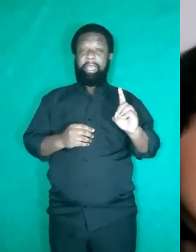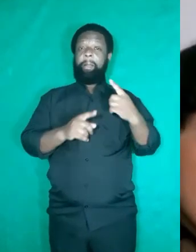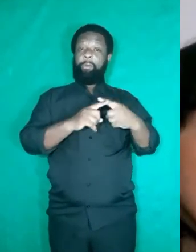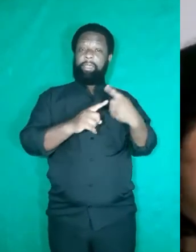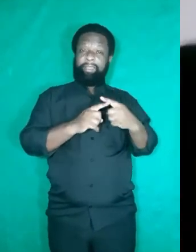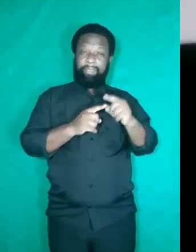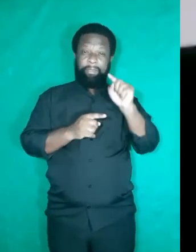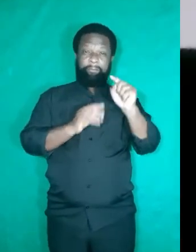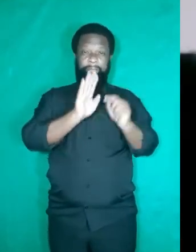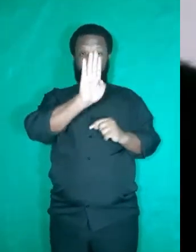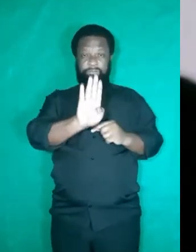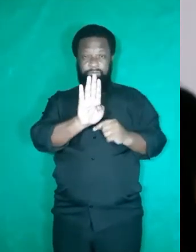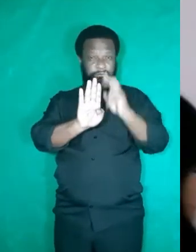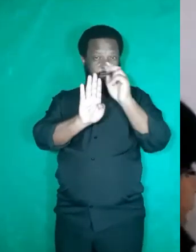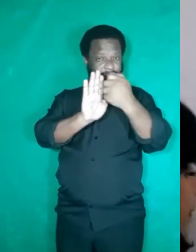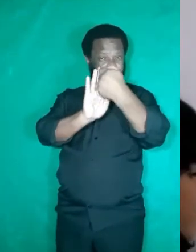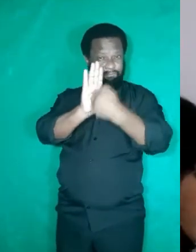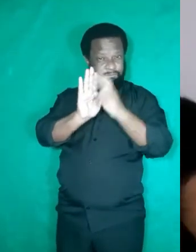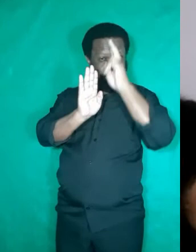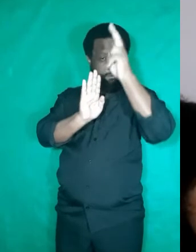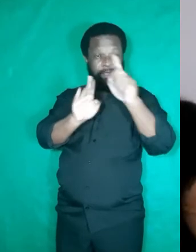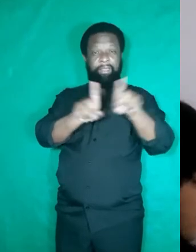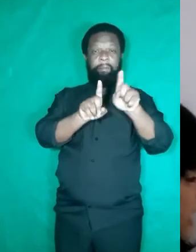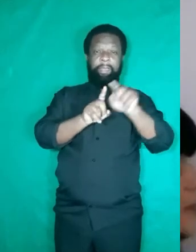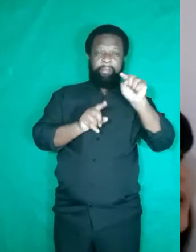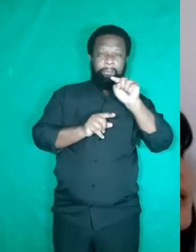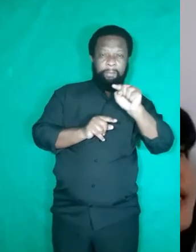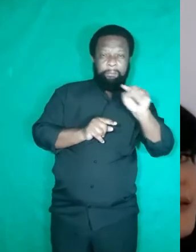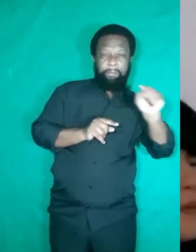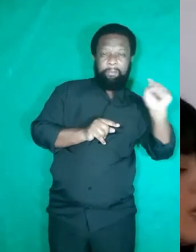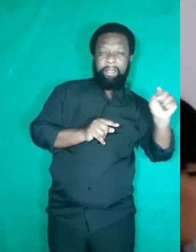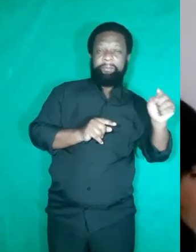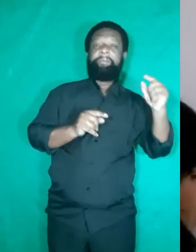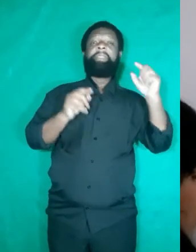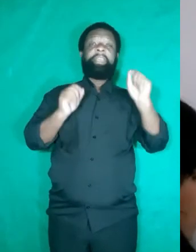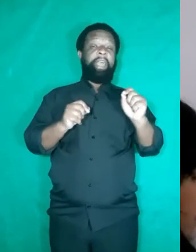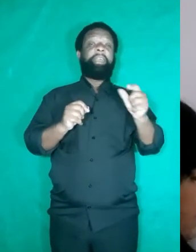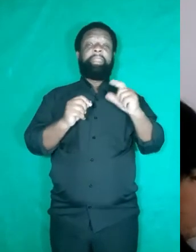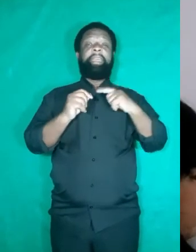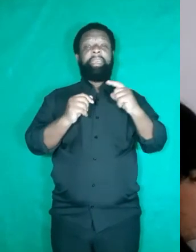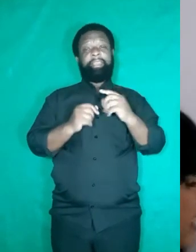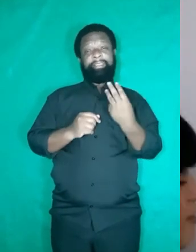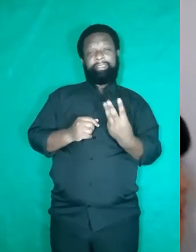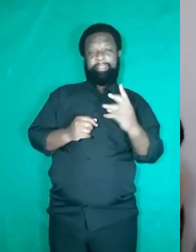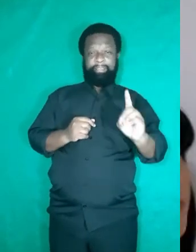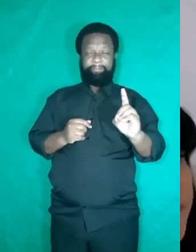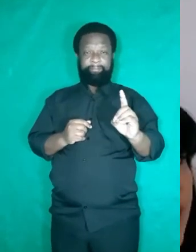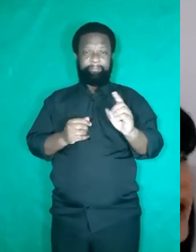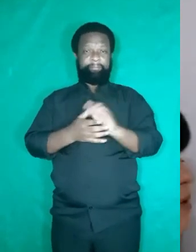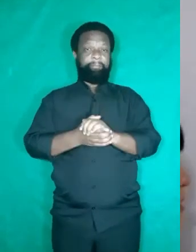que tem o mesmo significado que aqui. Uma ligação está à frente